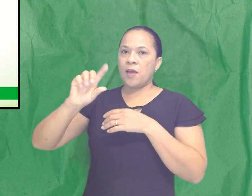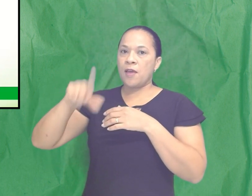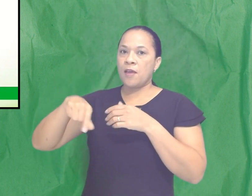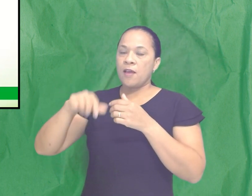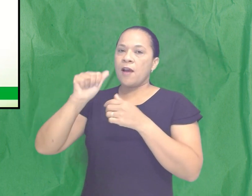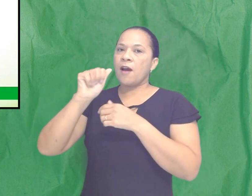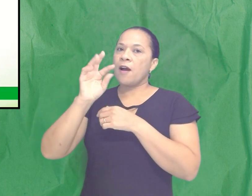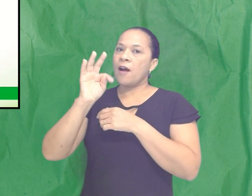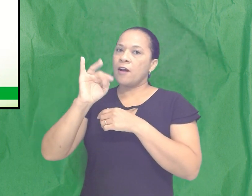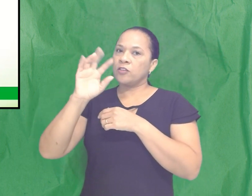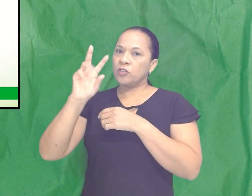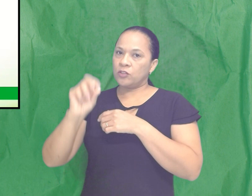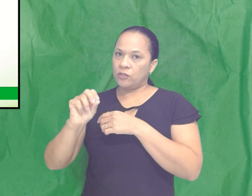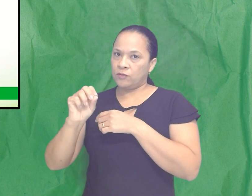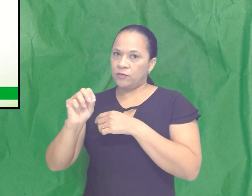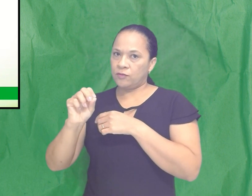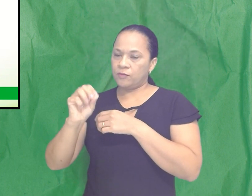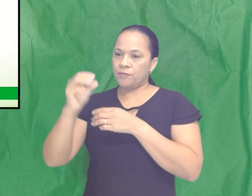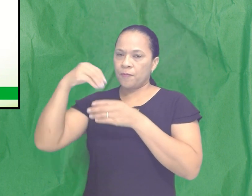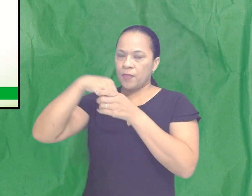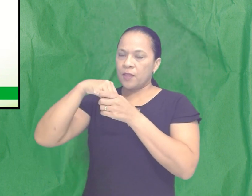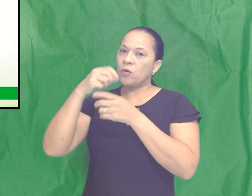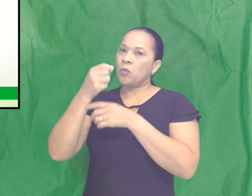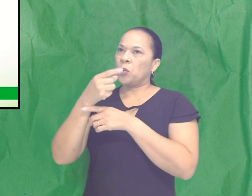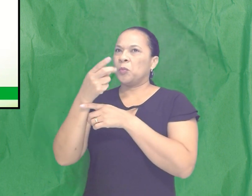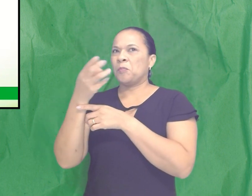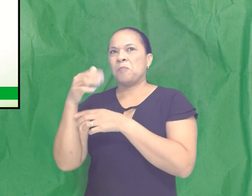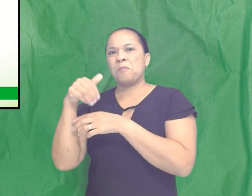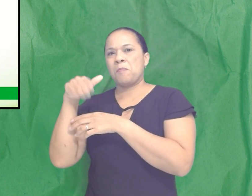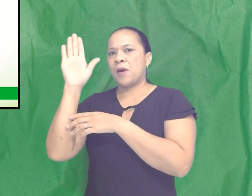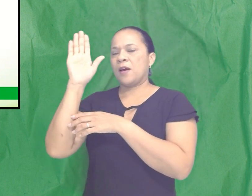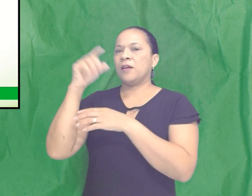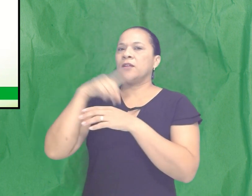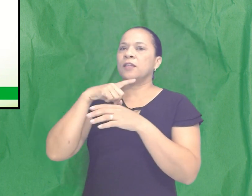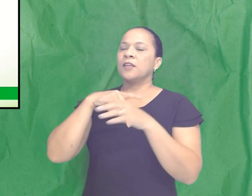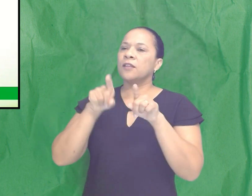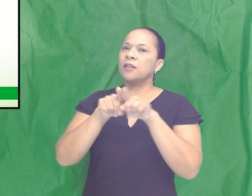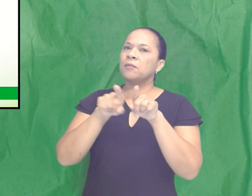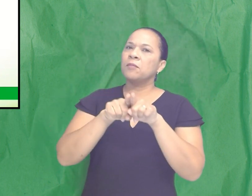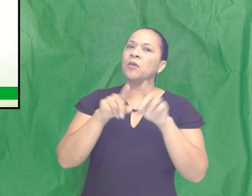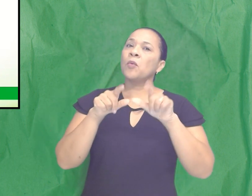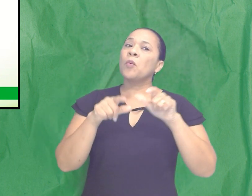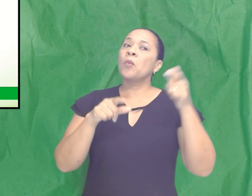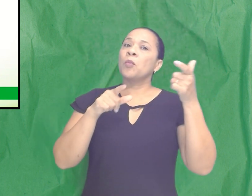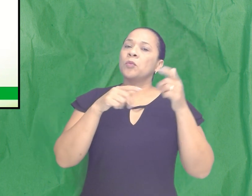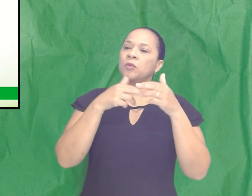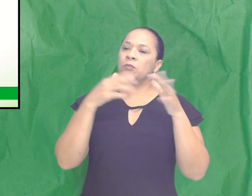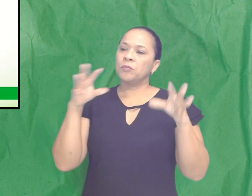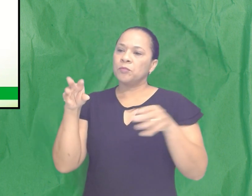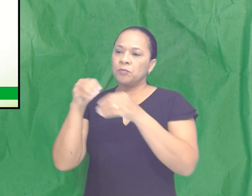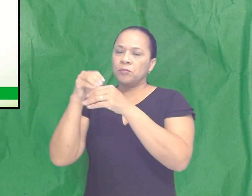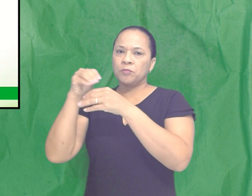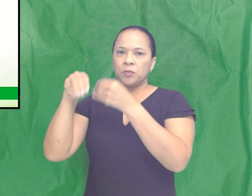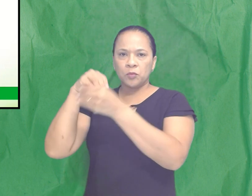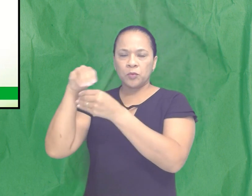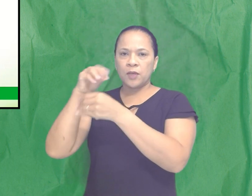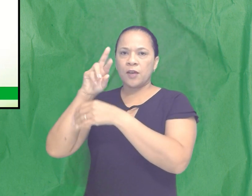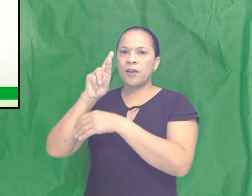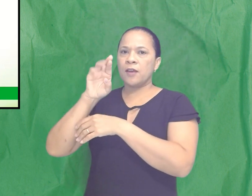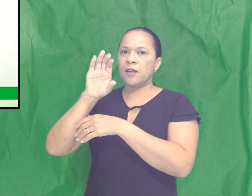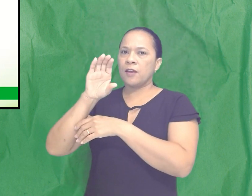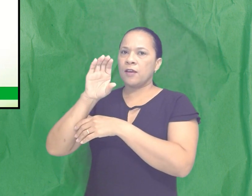ativo, que pode ser um ou mais fármacos, e pelos recipientes. O que são os recipientes?